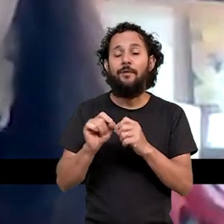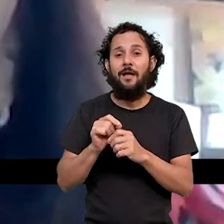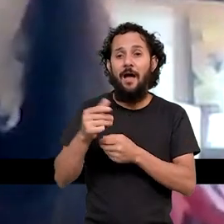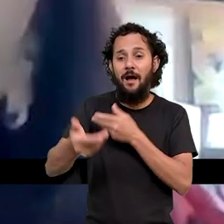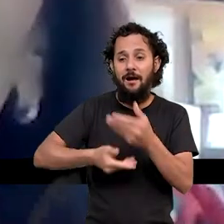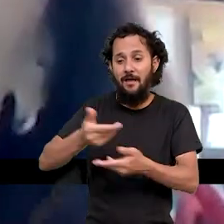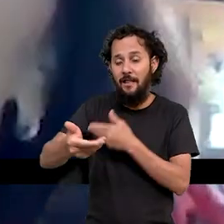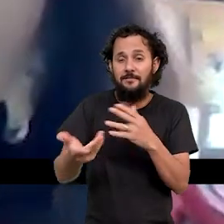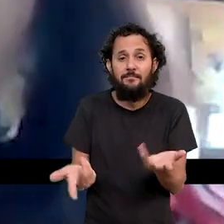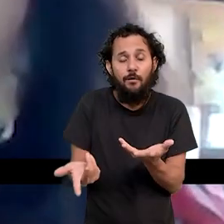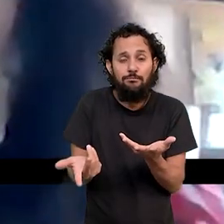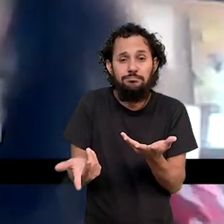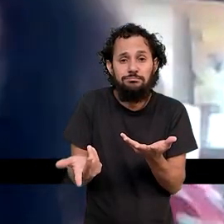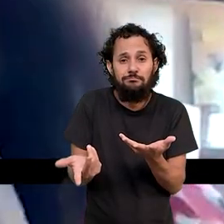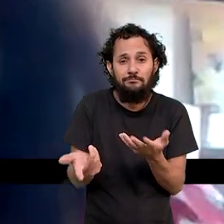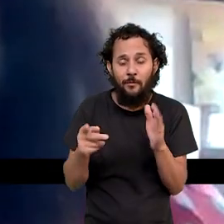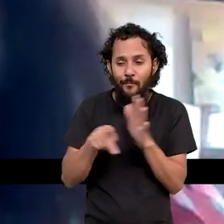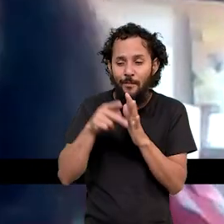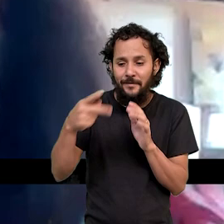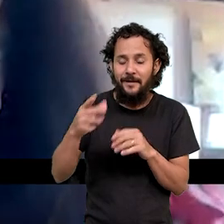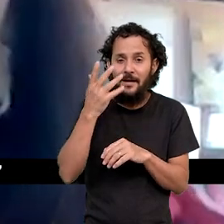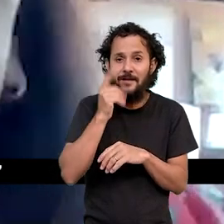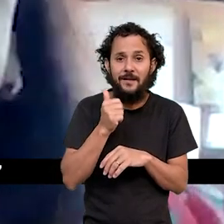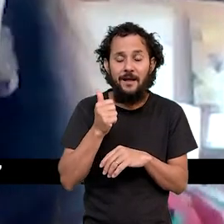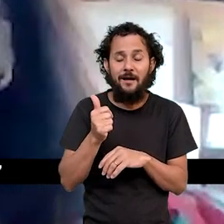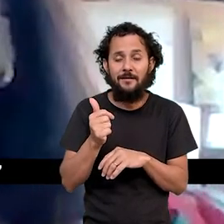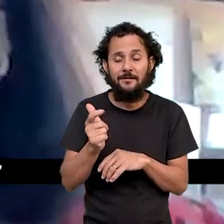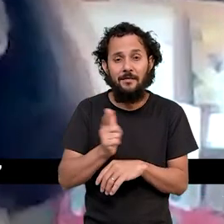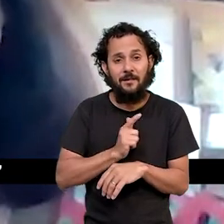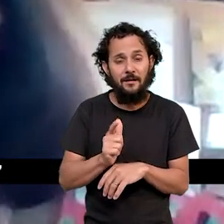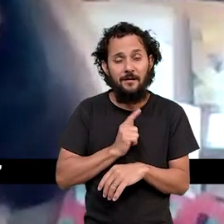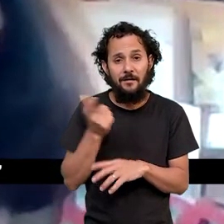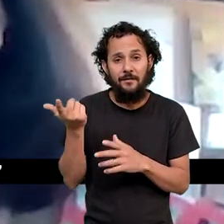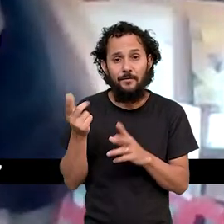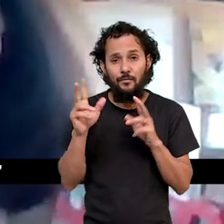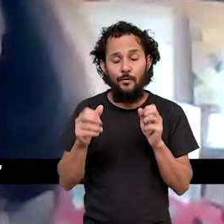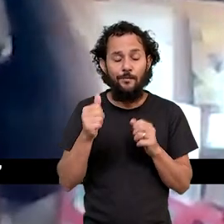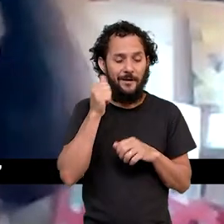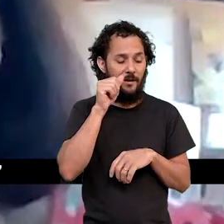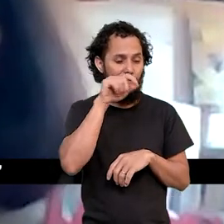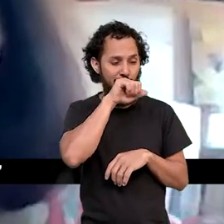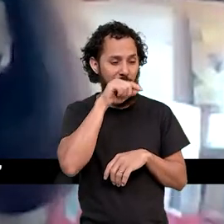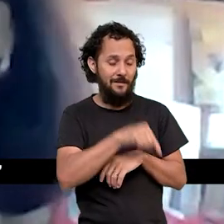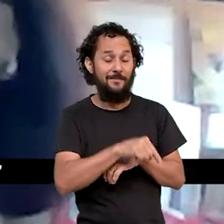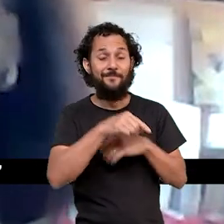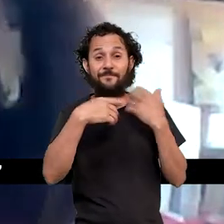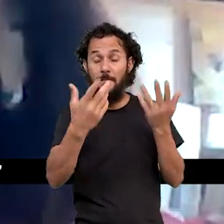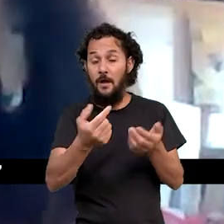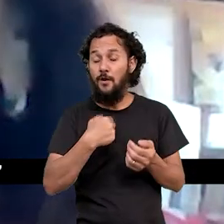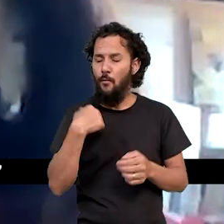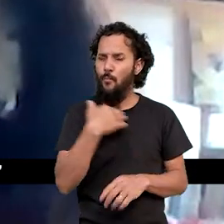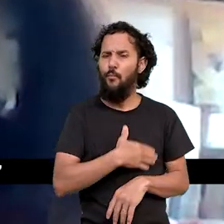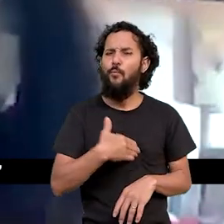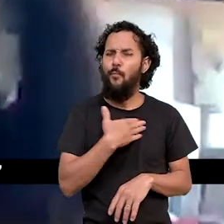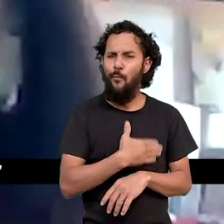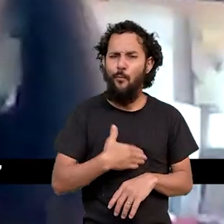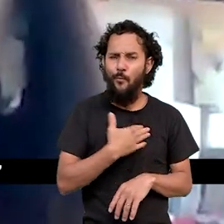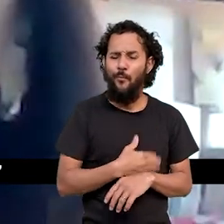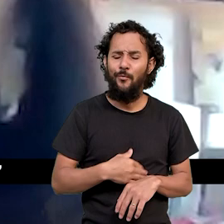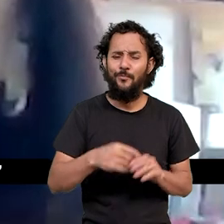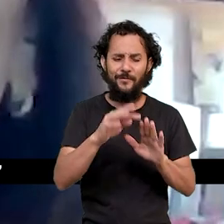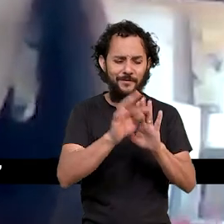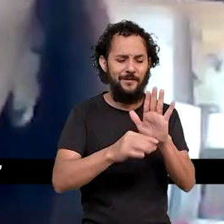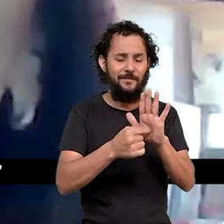as relações que as crianças poderiam vir a ter com as suas mães. Eu gosto muito